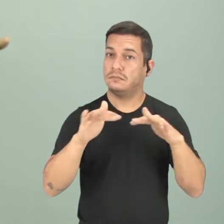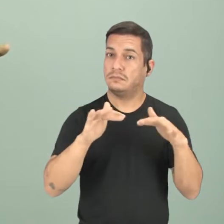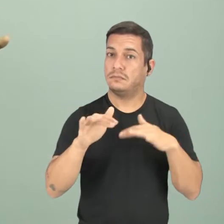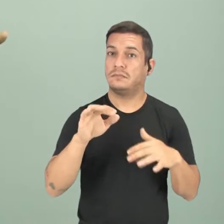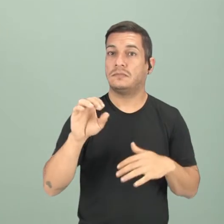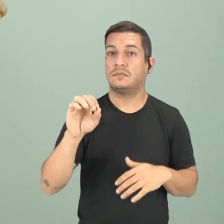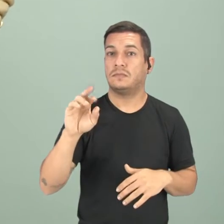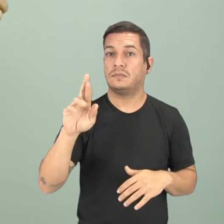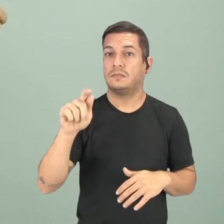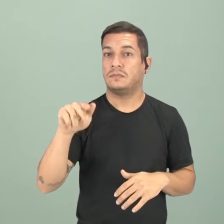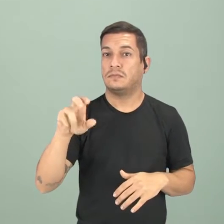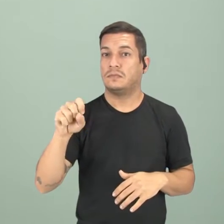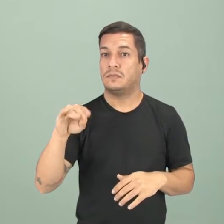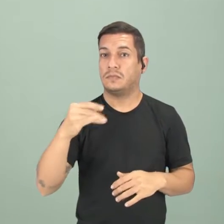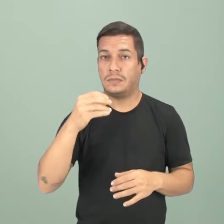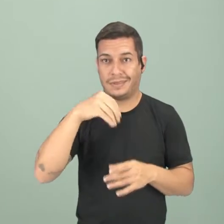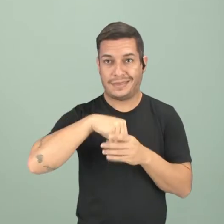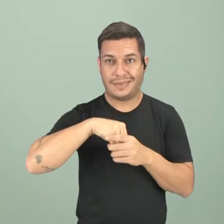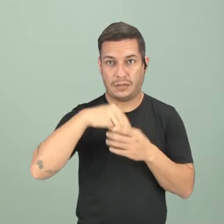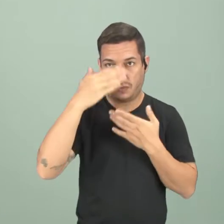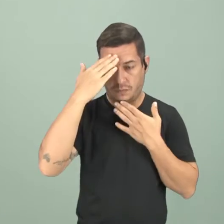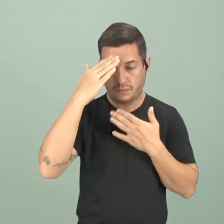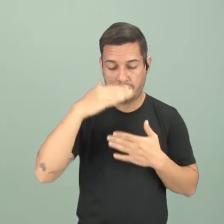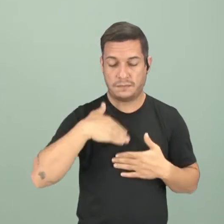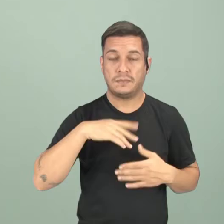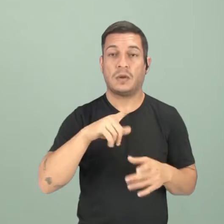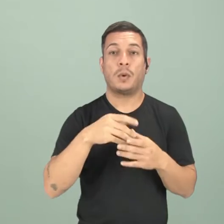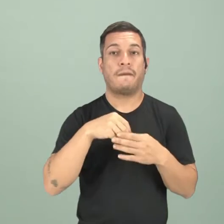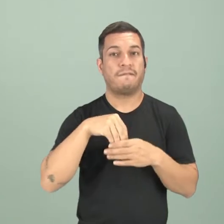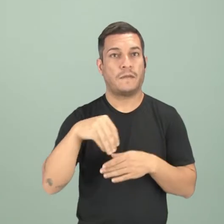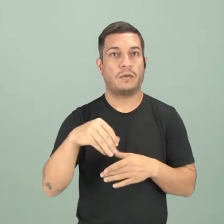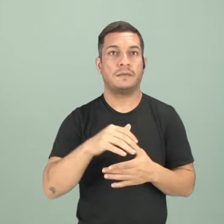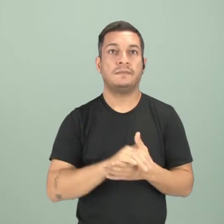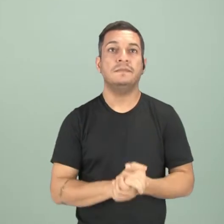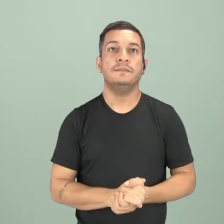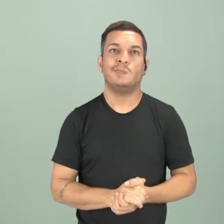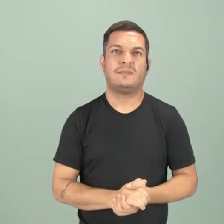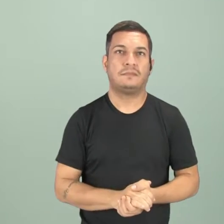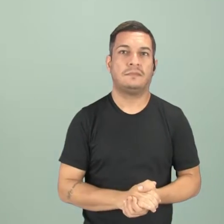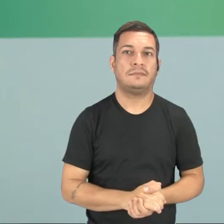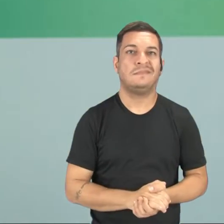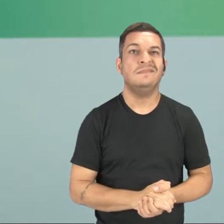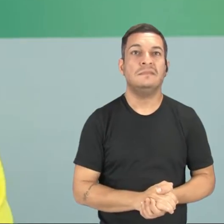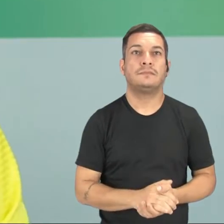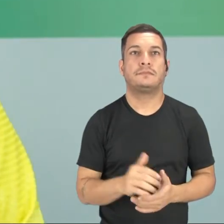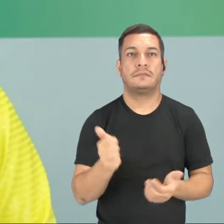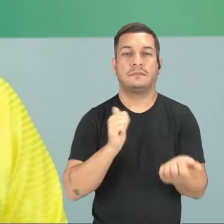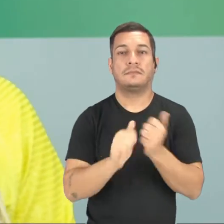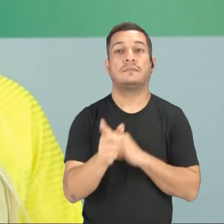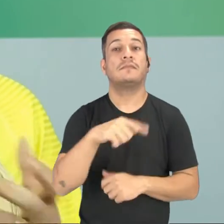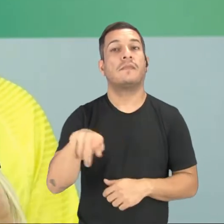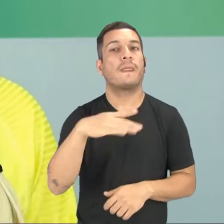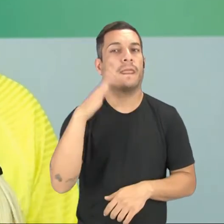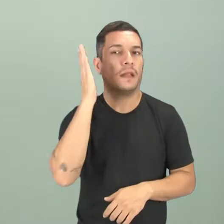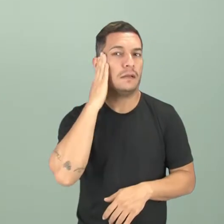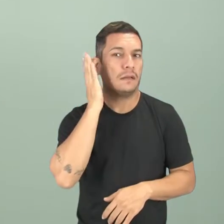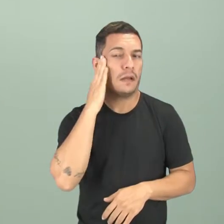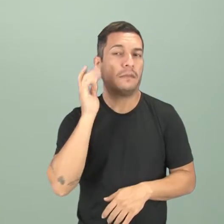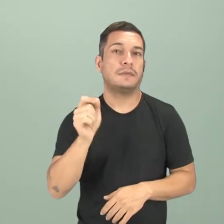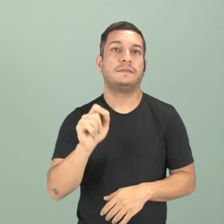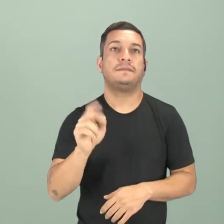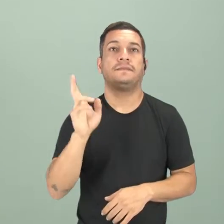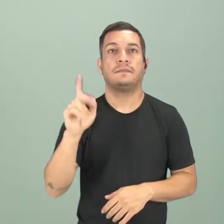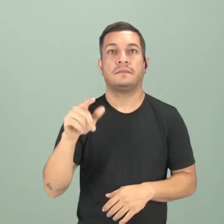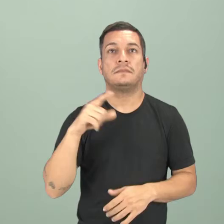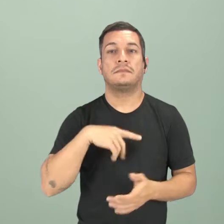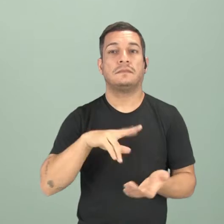movimento de dentro e agora nós vamos olhar de fora. Bom, o esporte, como vocês sabem, ou esporte de rendimento,